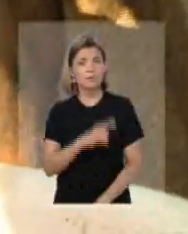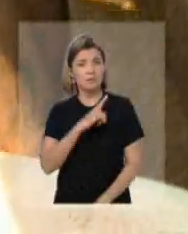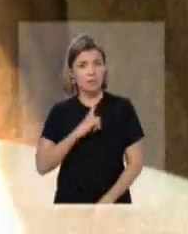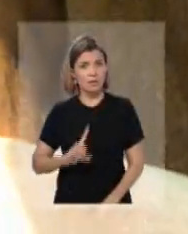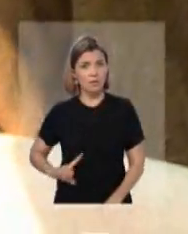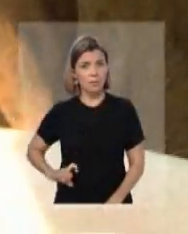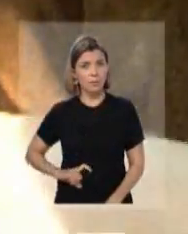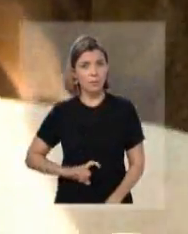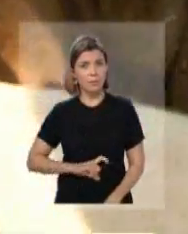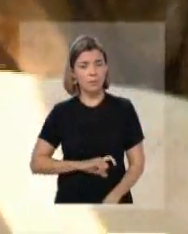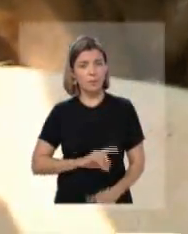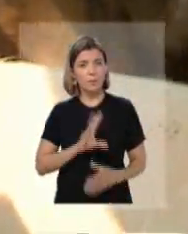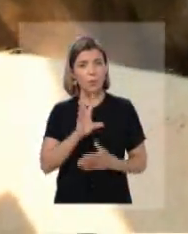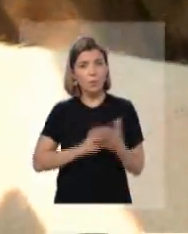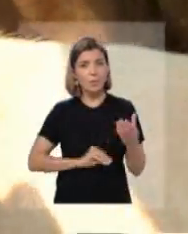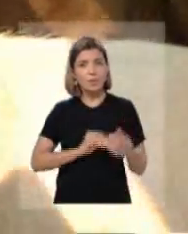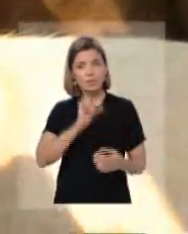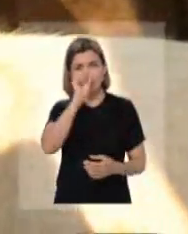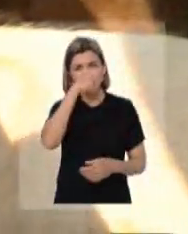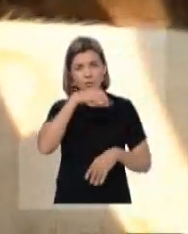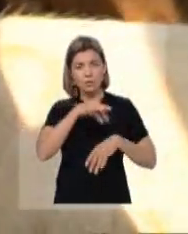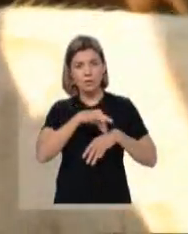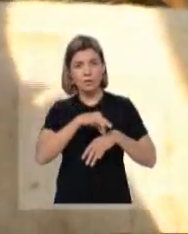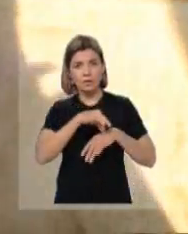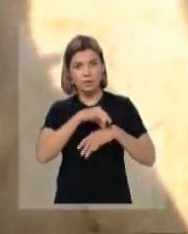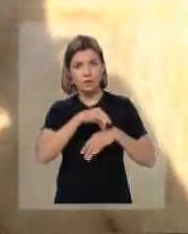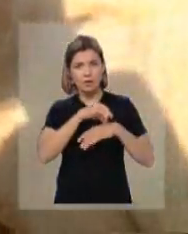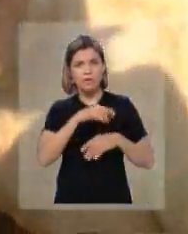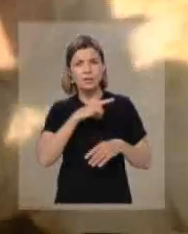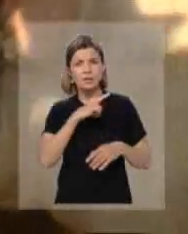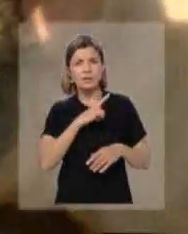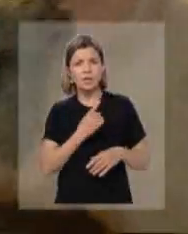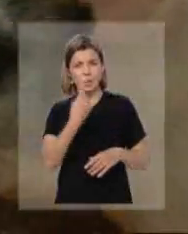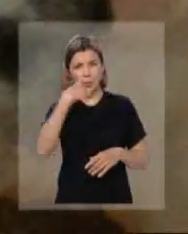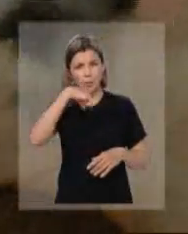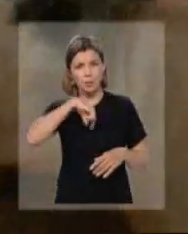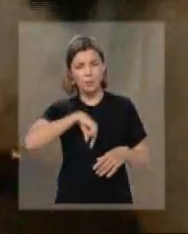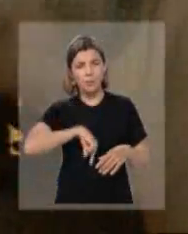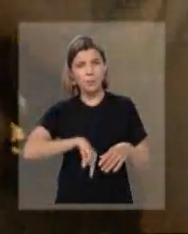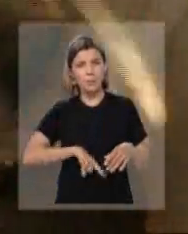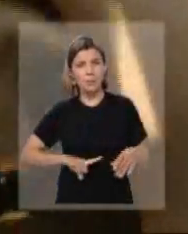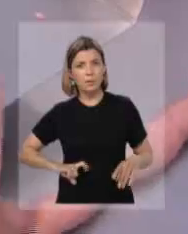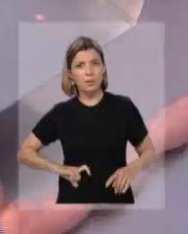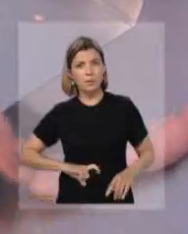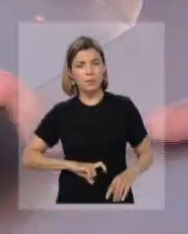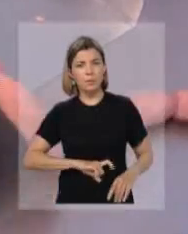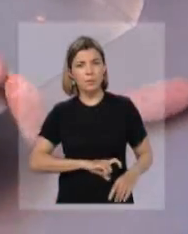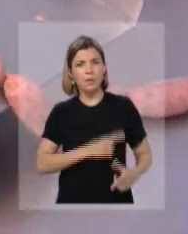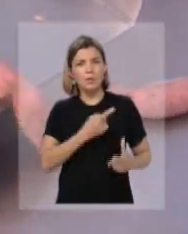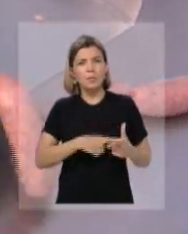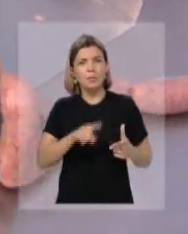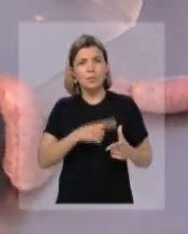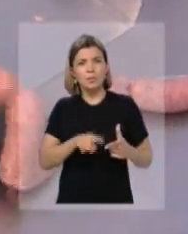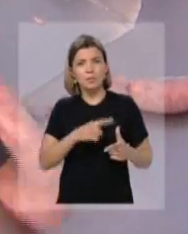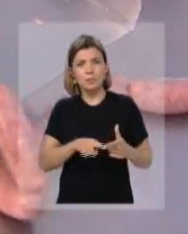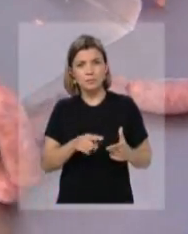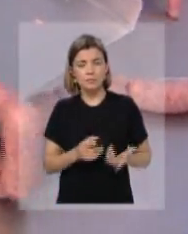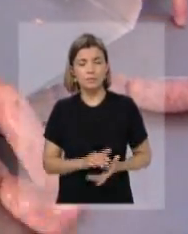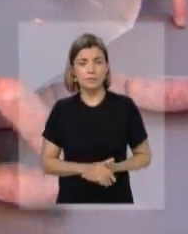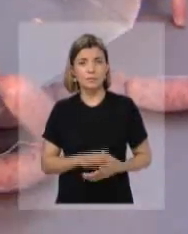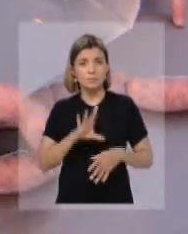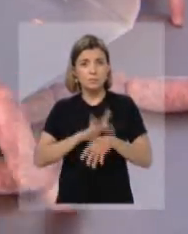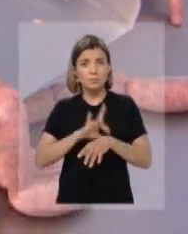No caso da ateníase transmitida pelo porco, a ingestão do ovo do verme pode ainda ocasionar a